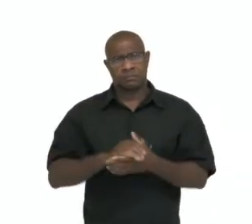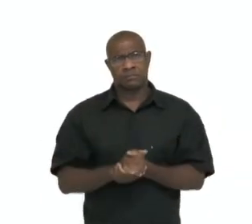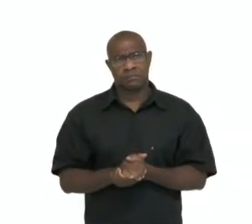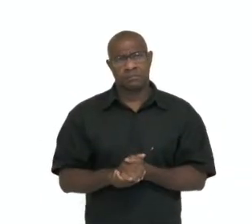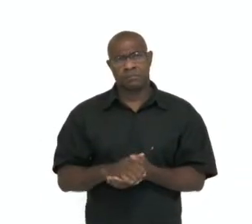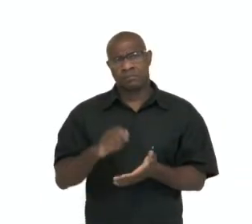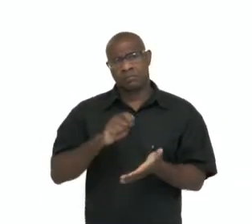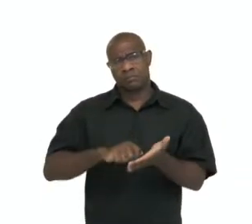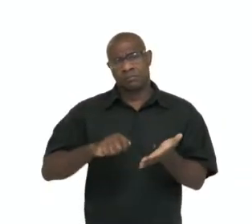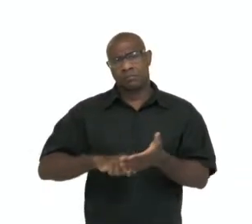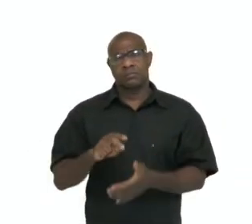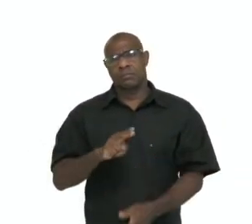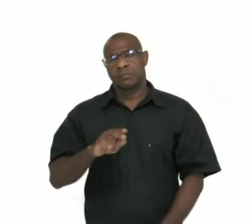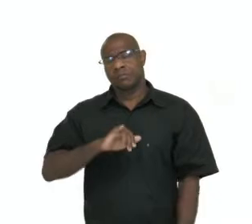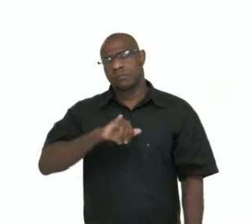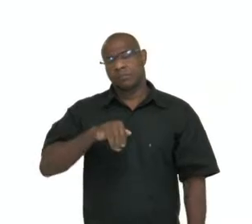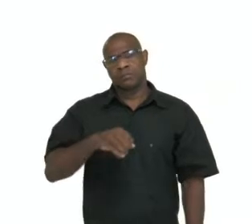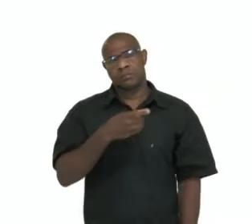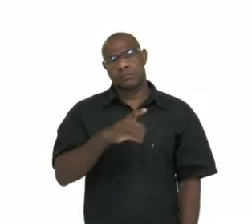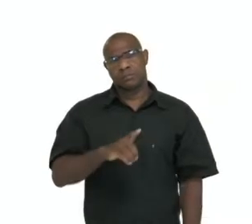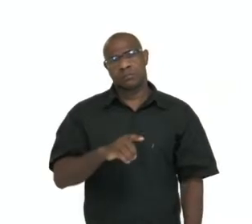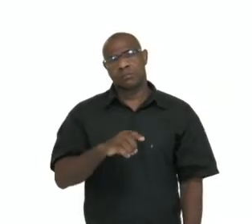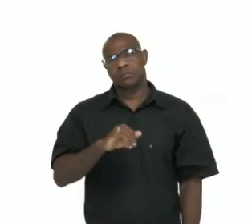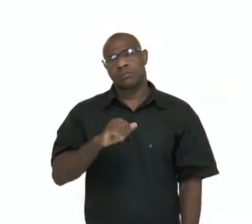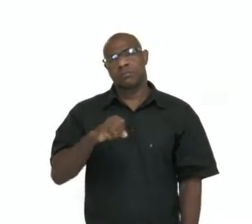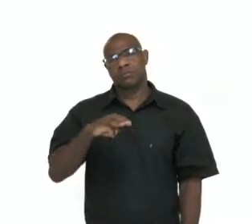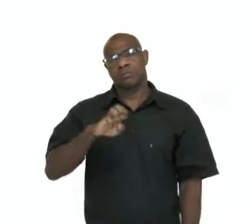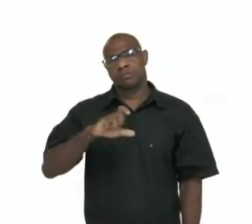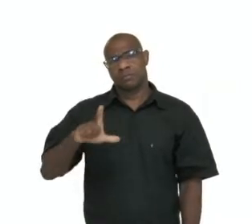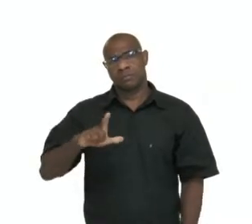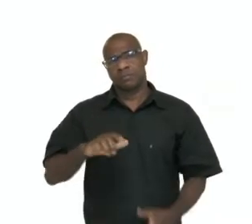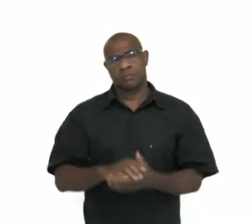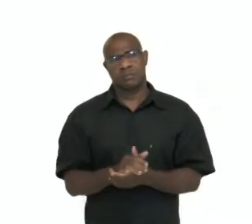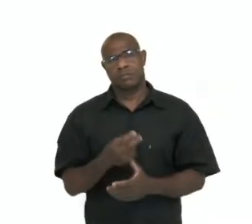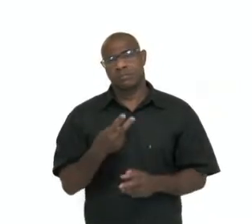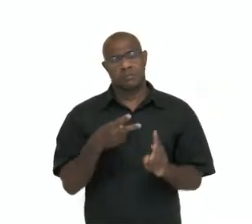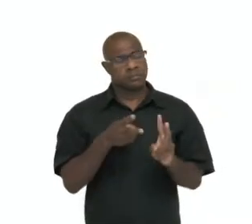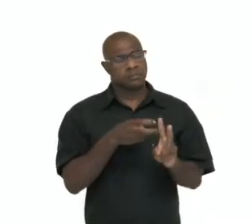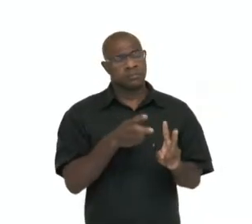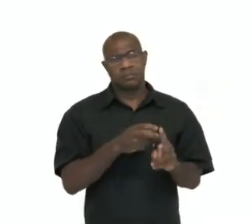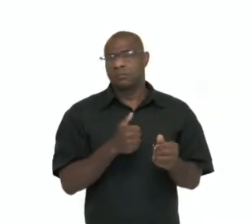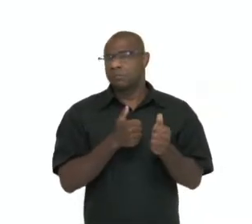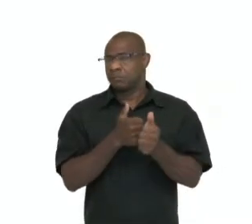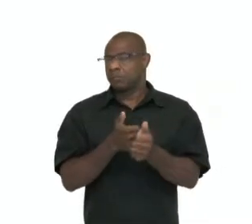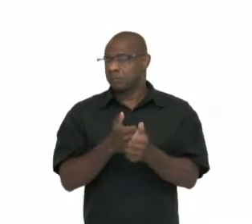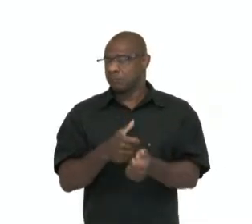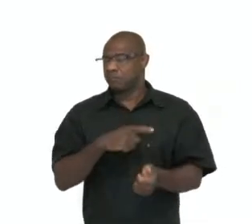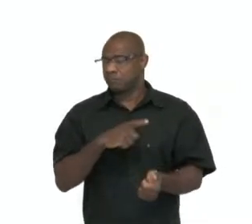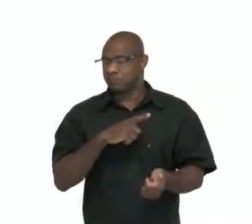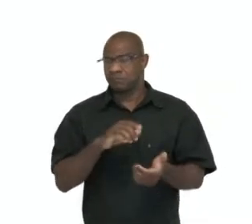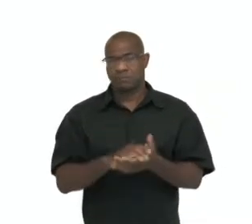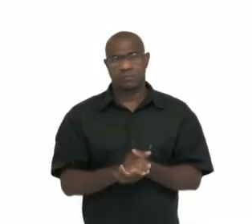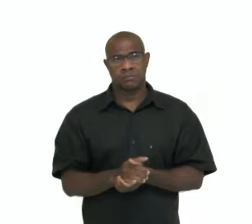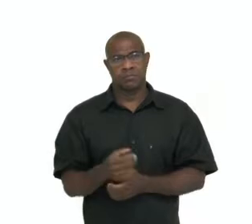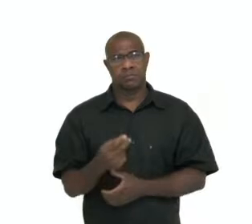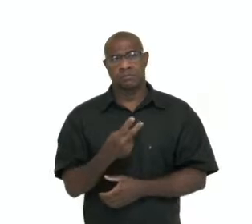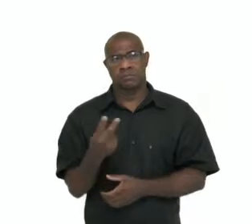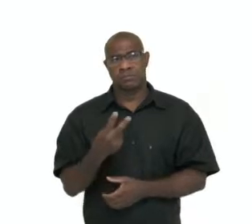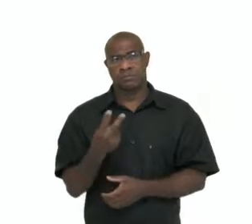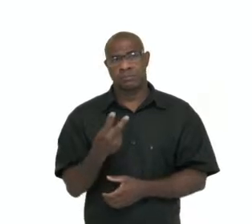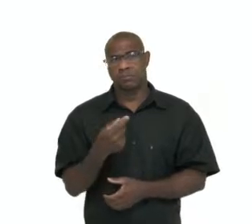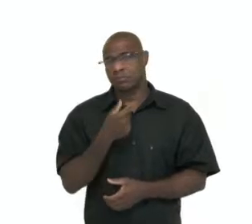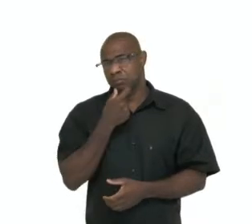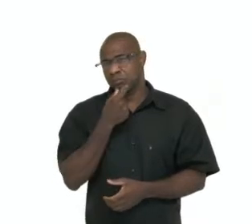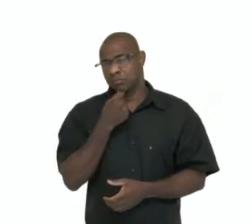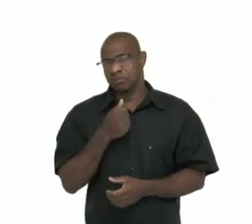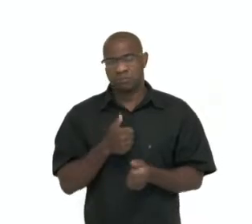Chamava-se João e Ismael, os 2 índios que o acompanharam, 2 rapazes que ele havia arregimentado para guiá-lo